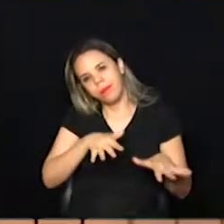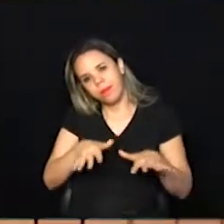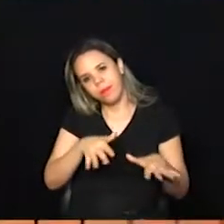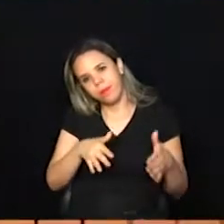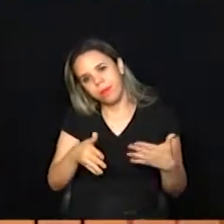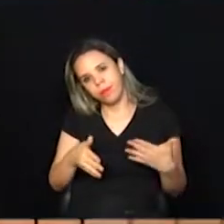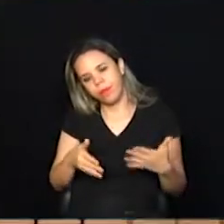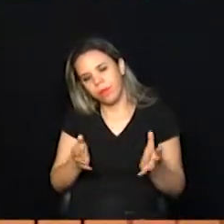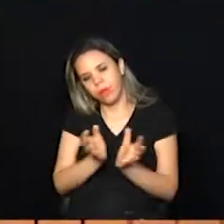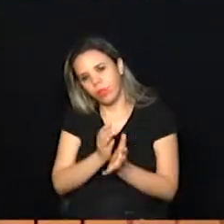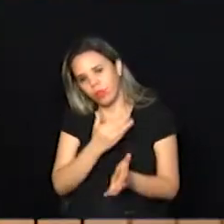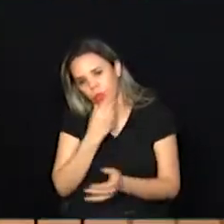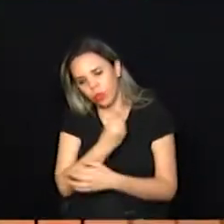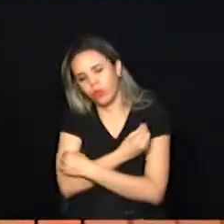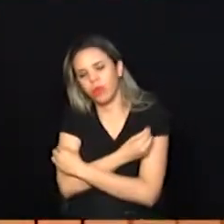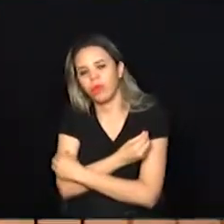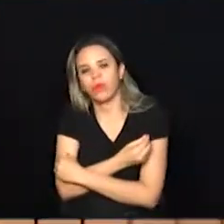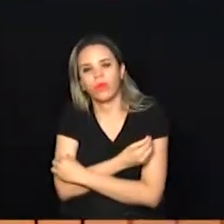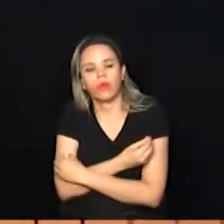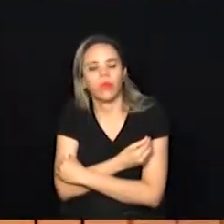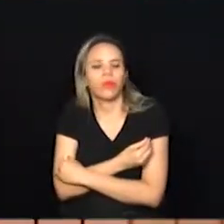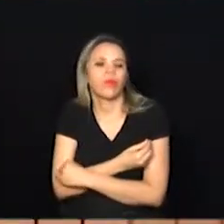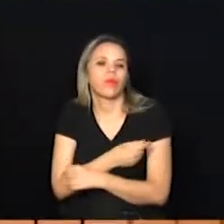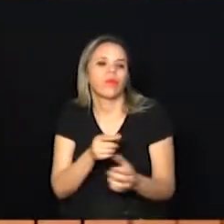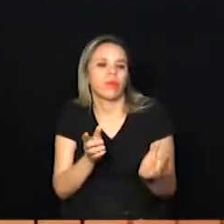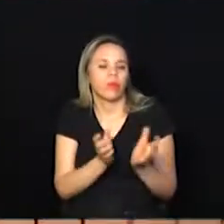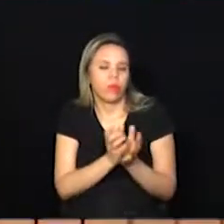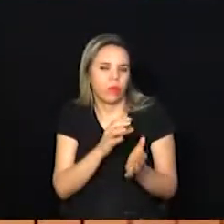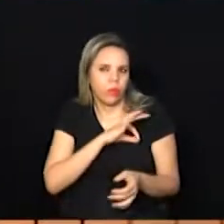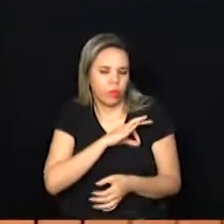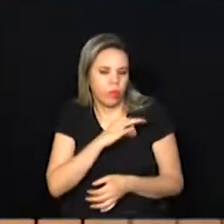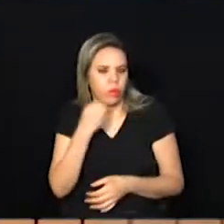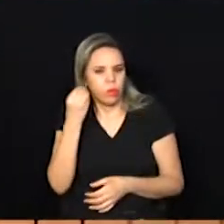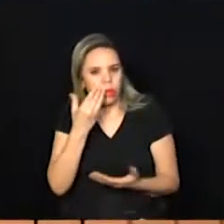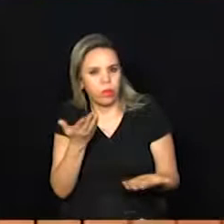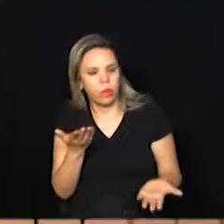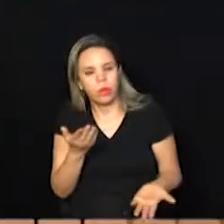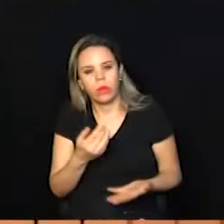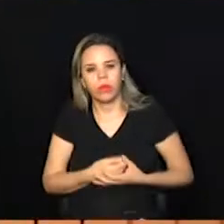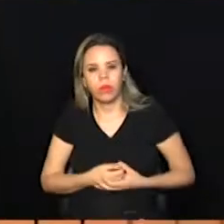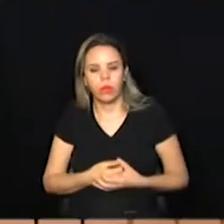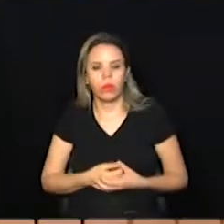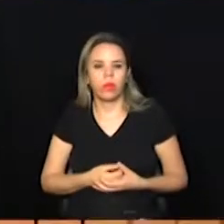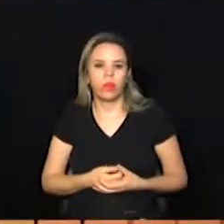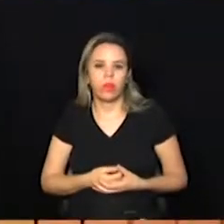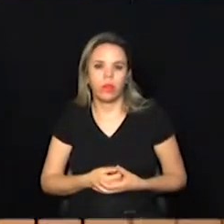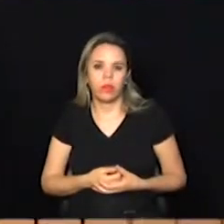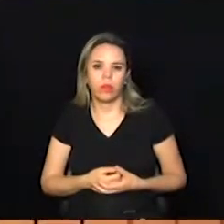de masculinidades, a própria delegacia tem uma experiência, mas,